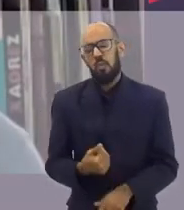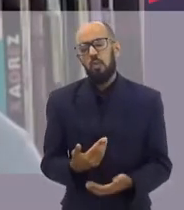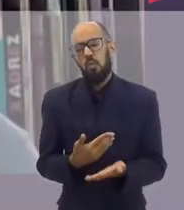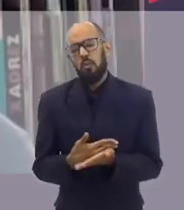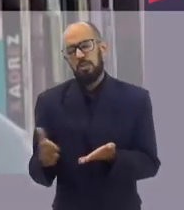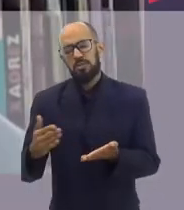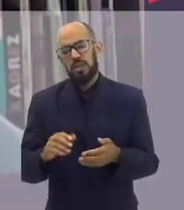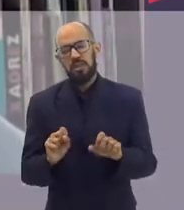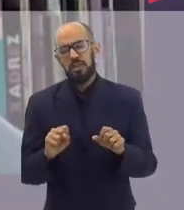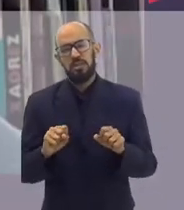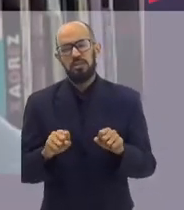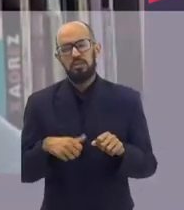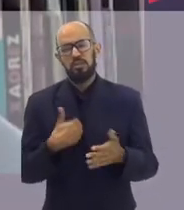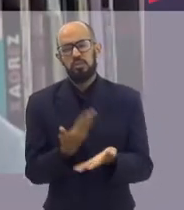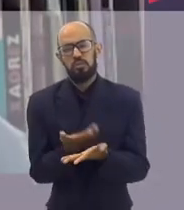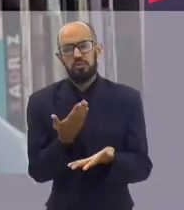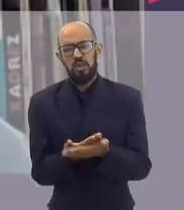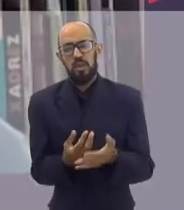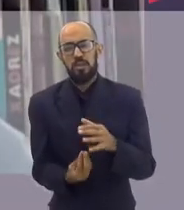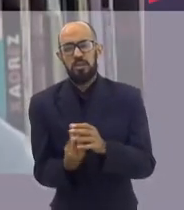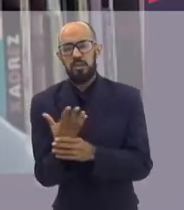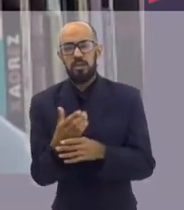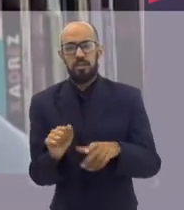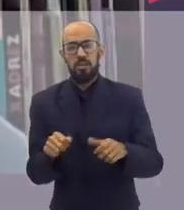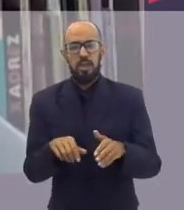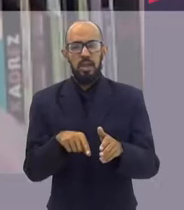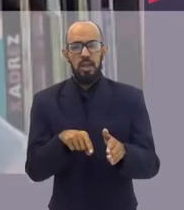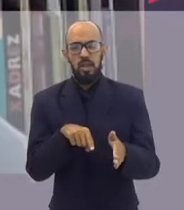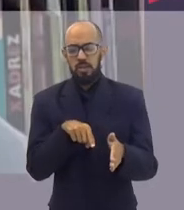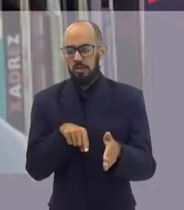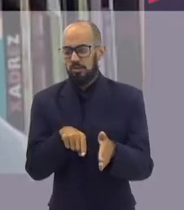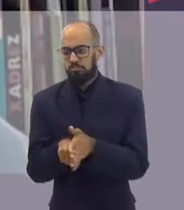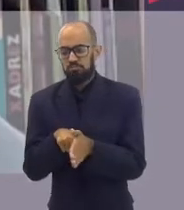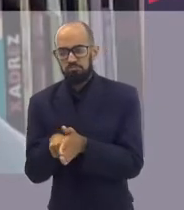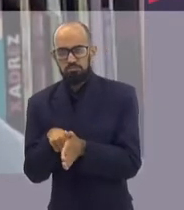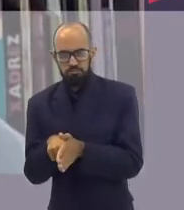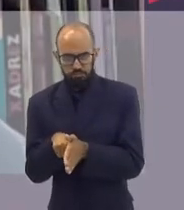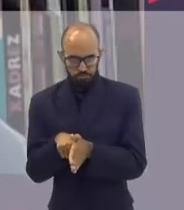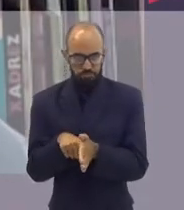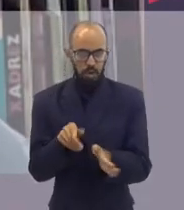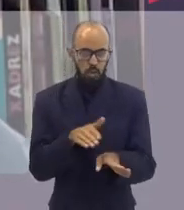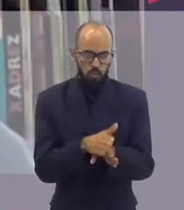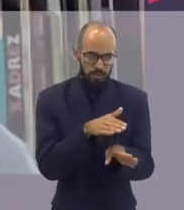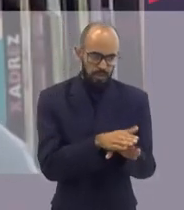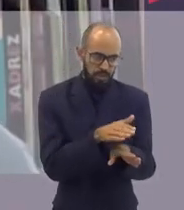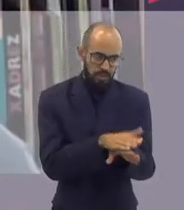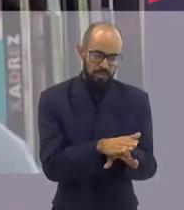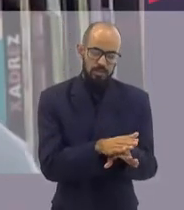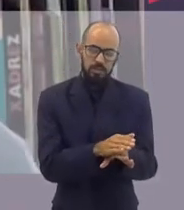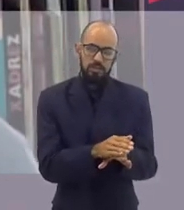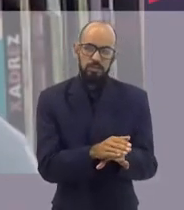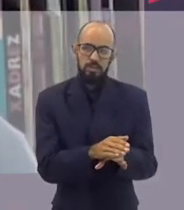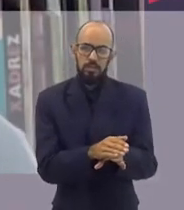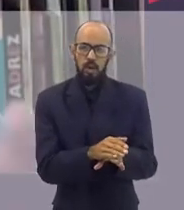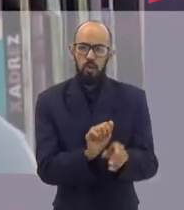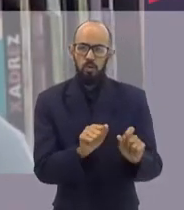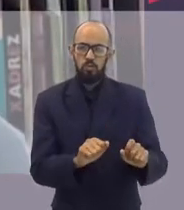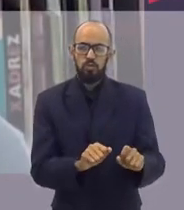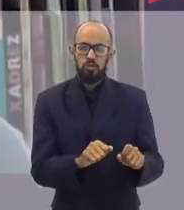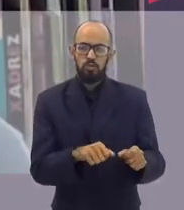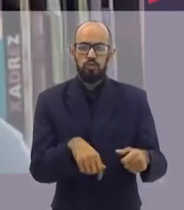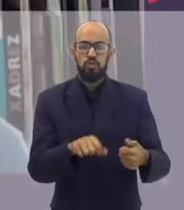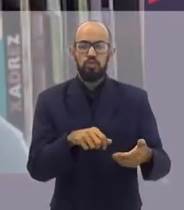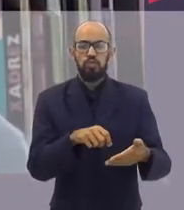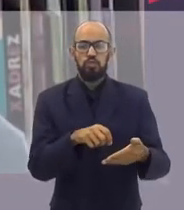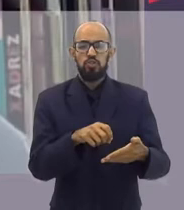e comecei a estudar e aí criei o laboratório para poder orientar teses e dissertações de mestrado, né? Então, o que acontecia é isso, né,